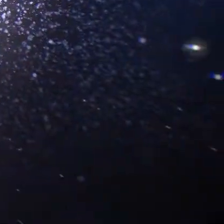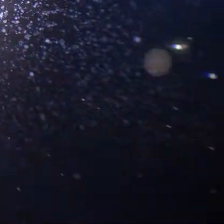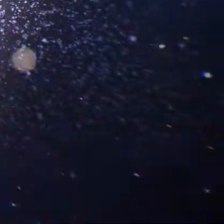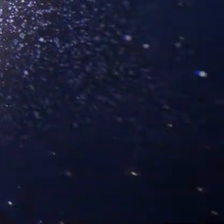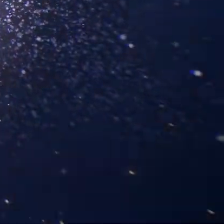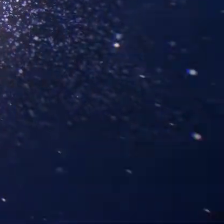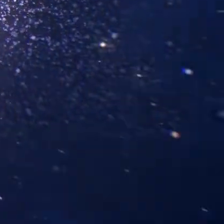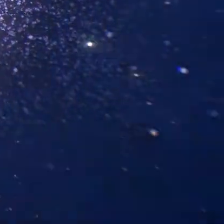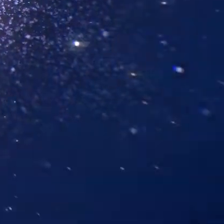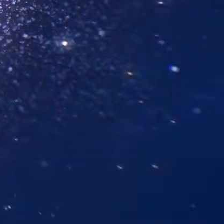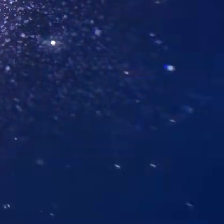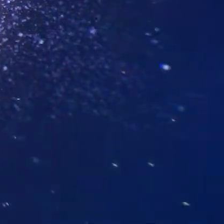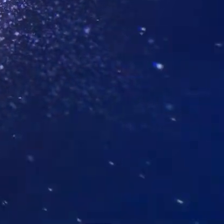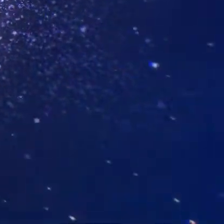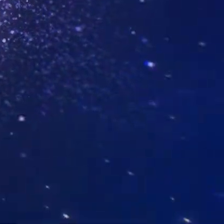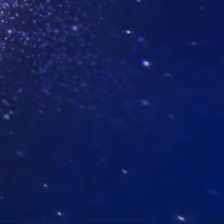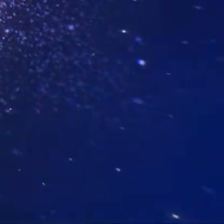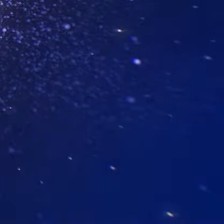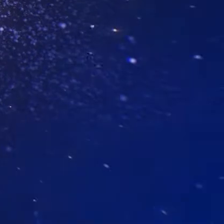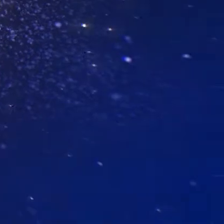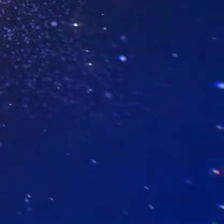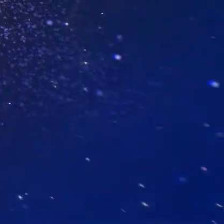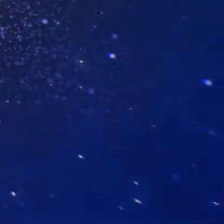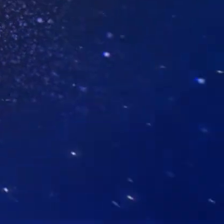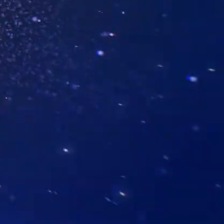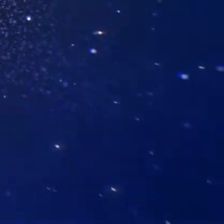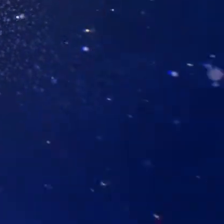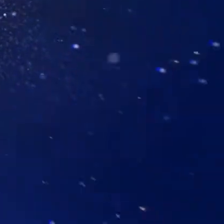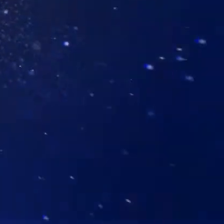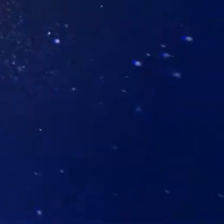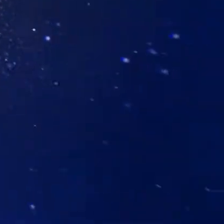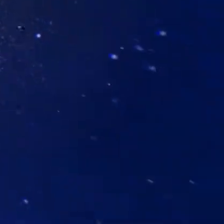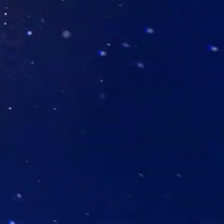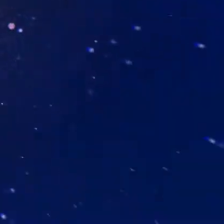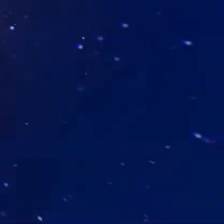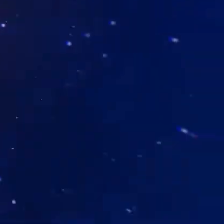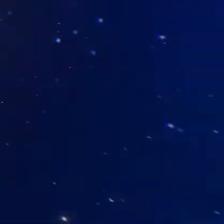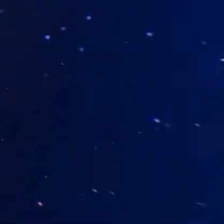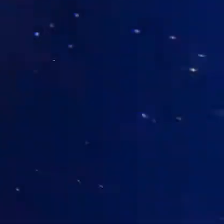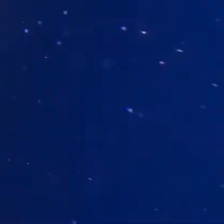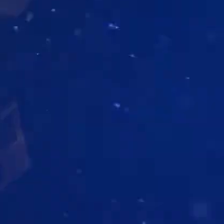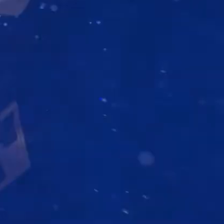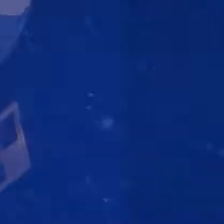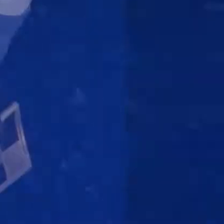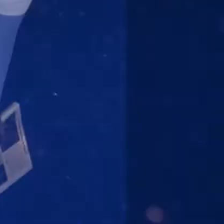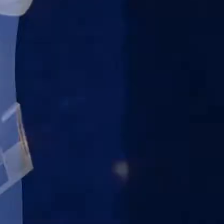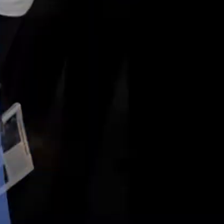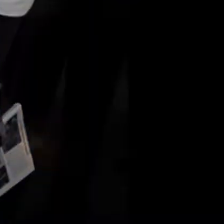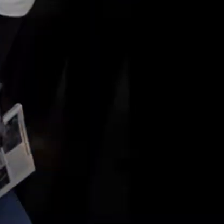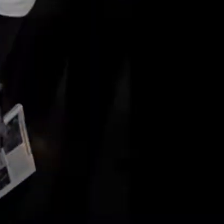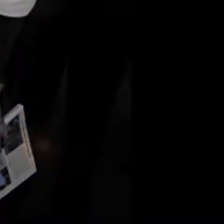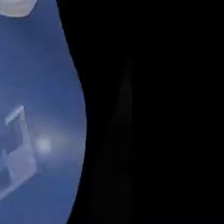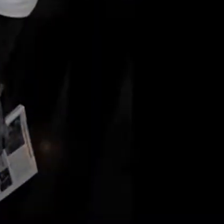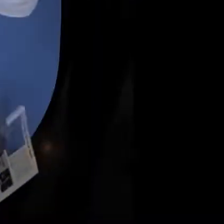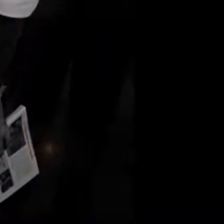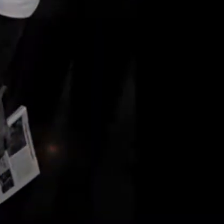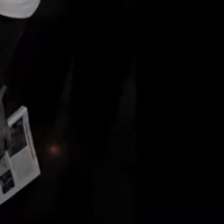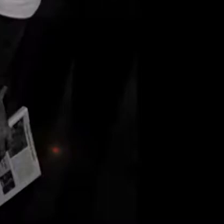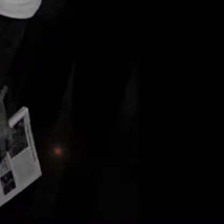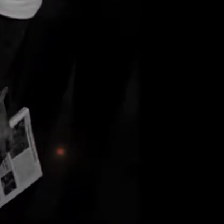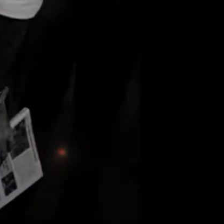mergulhava na maior crise econômico-financeira de sua história recente. Criou a Caravana da Saúde